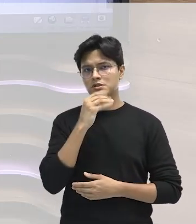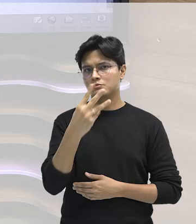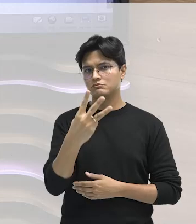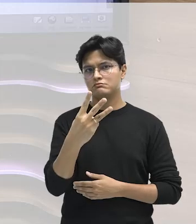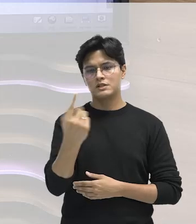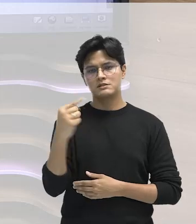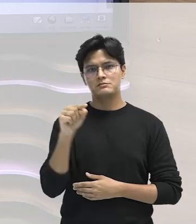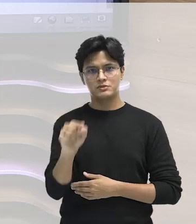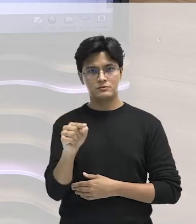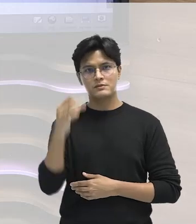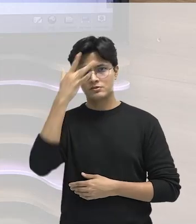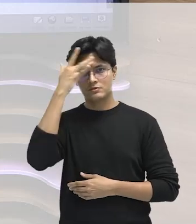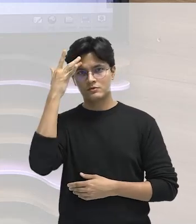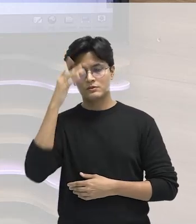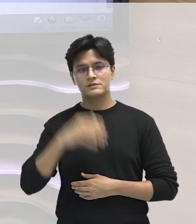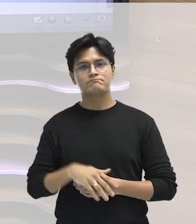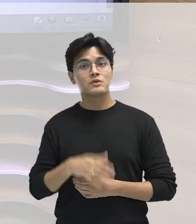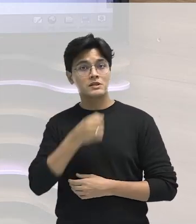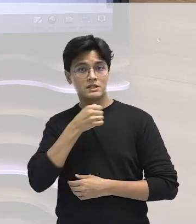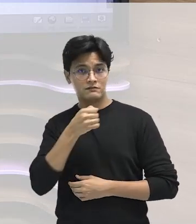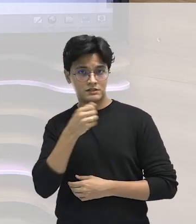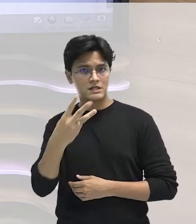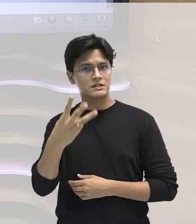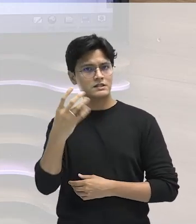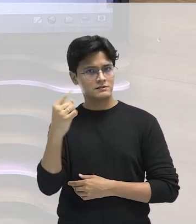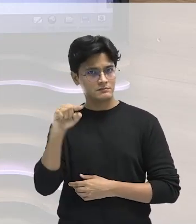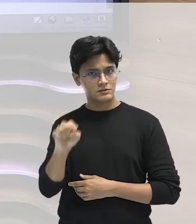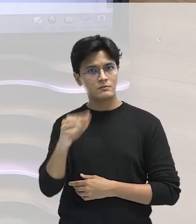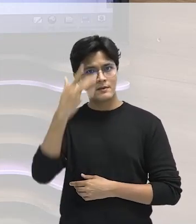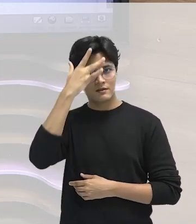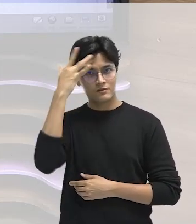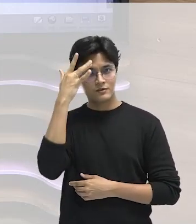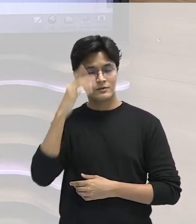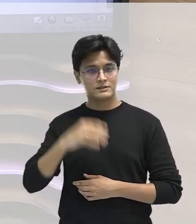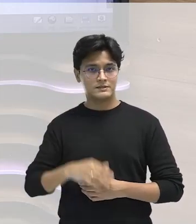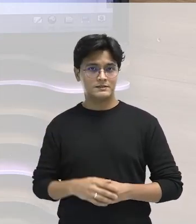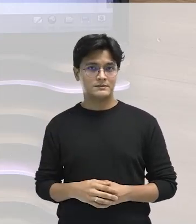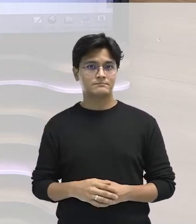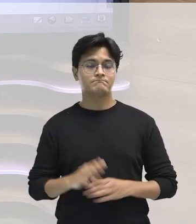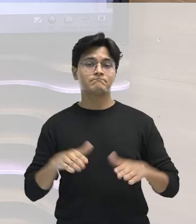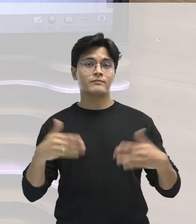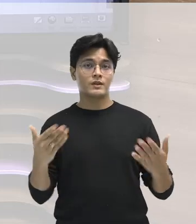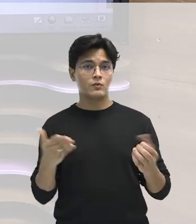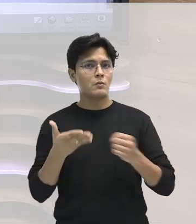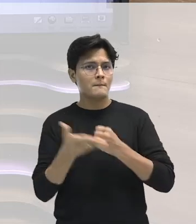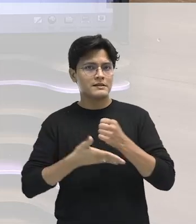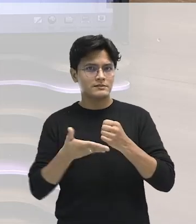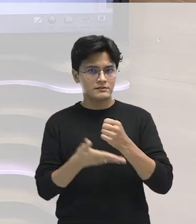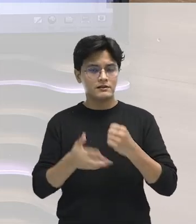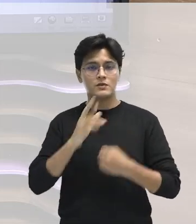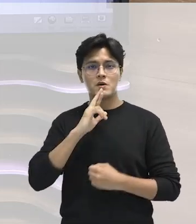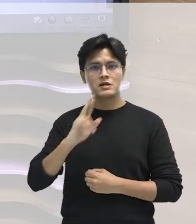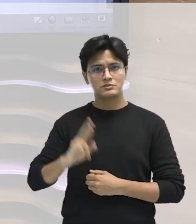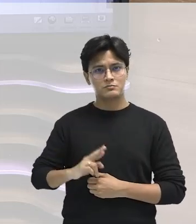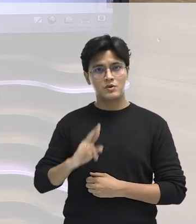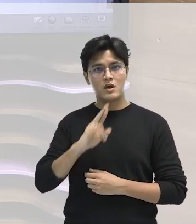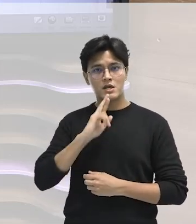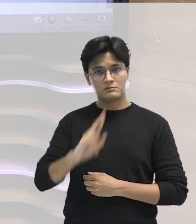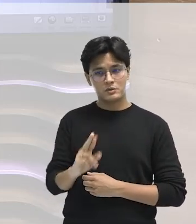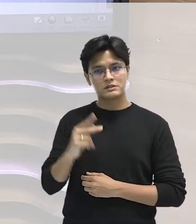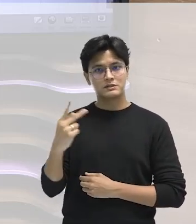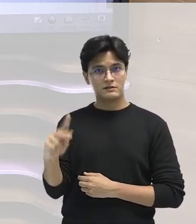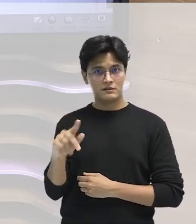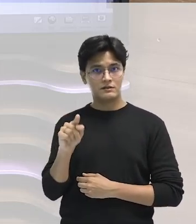vão entrevistar essas 3 mil pessoas desse total de 100. E aí, com base nas respostas dessas 3 mil